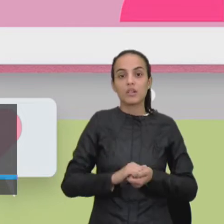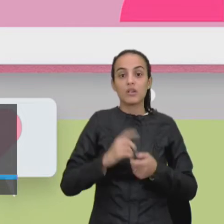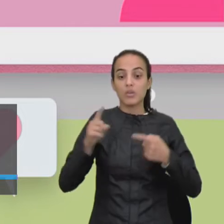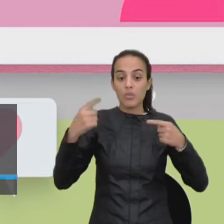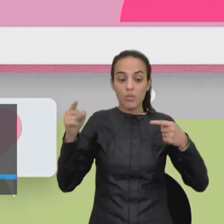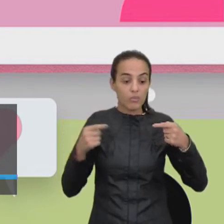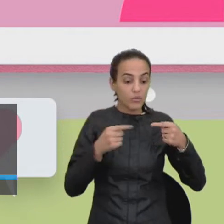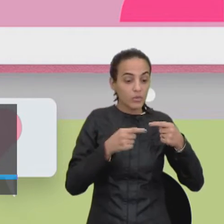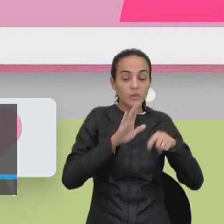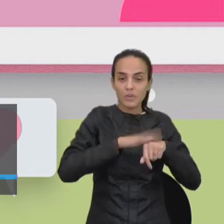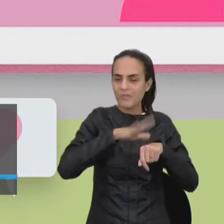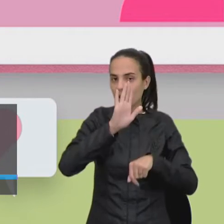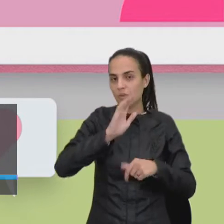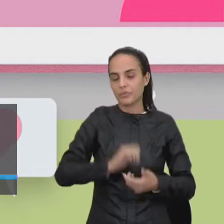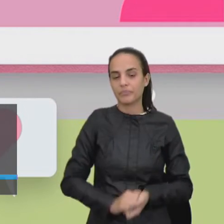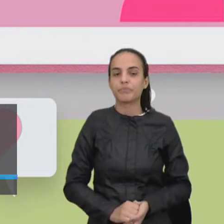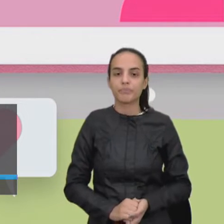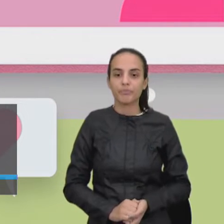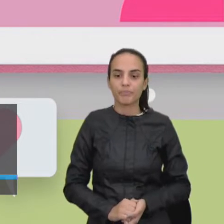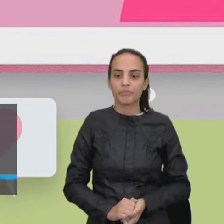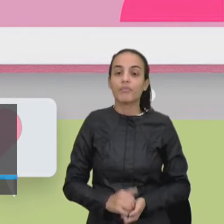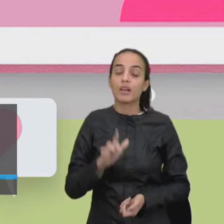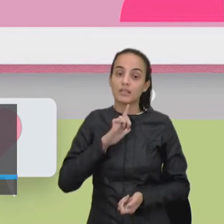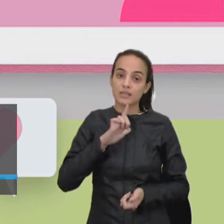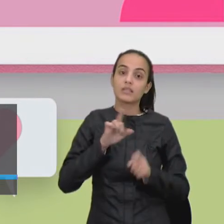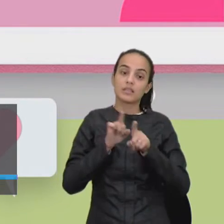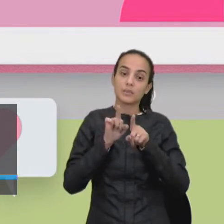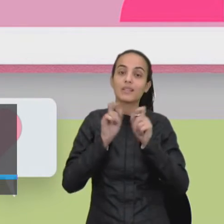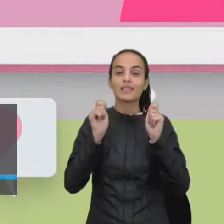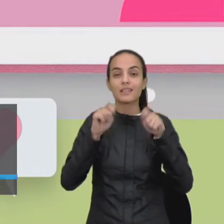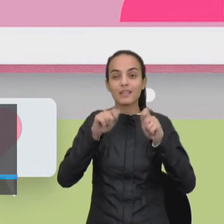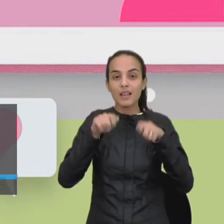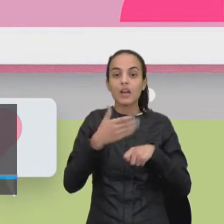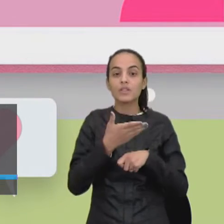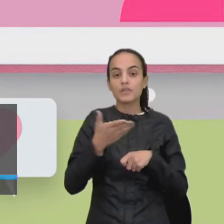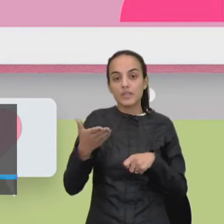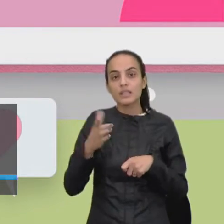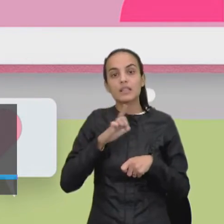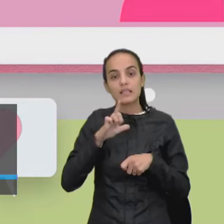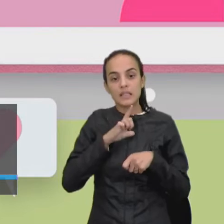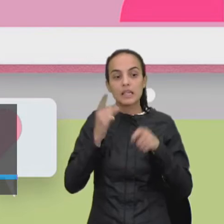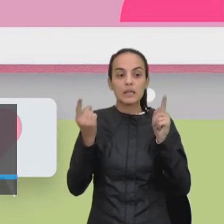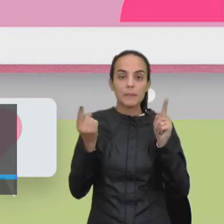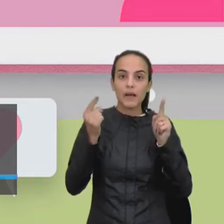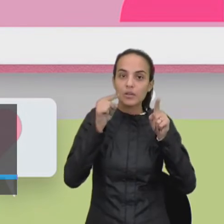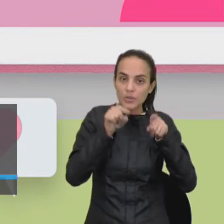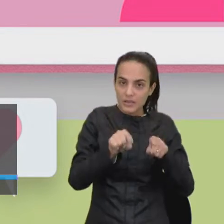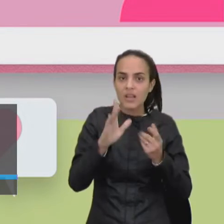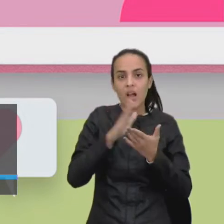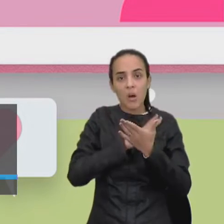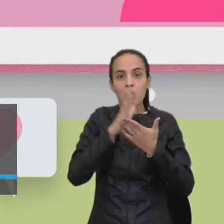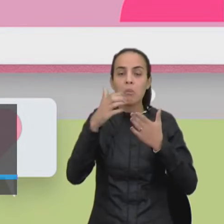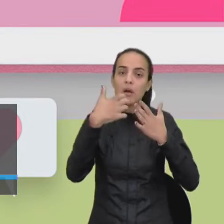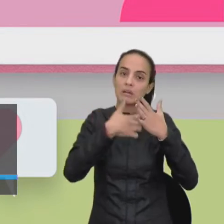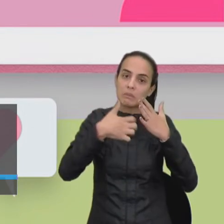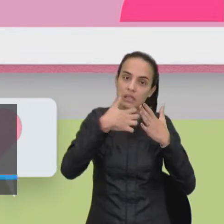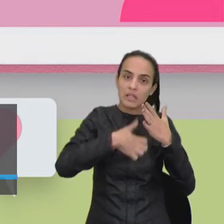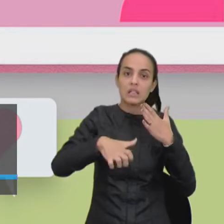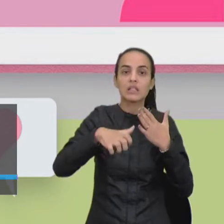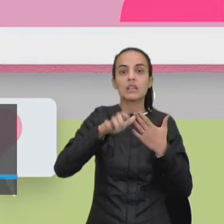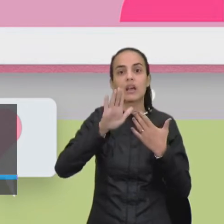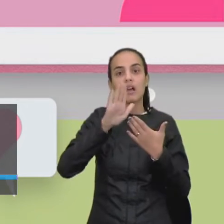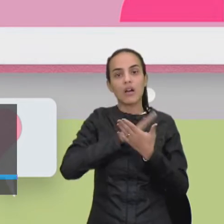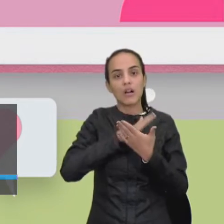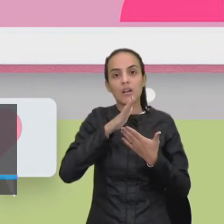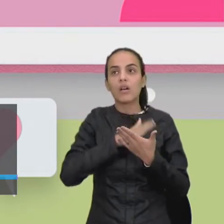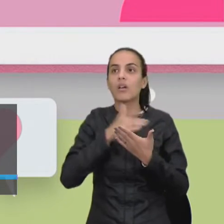públicos maiores, cada vez maiores. E existe também essa possibilidade de você ter patrocínio, alguma empresa, né?